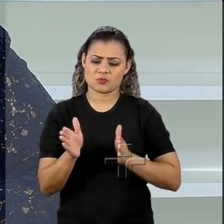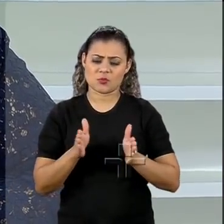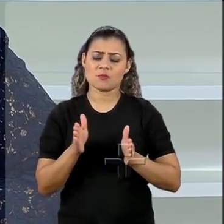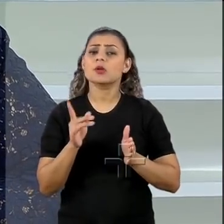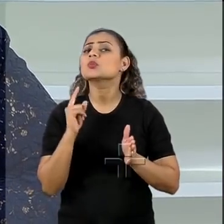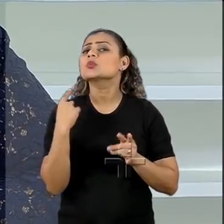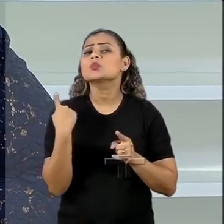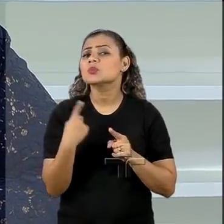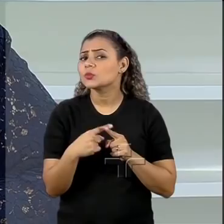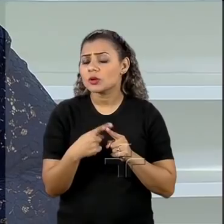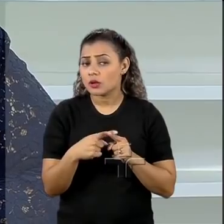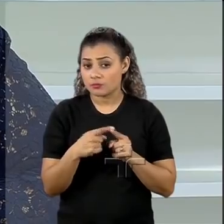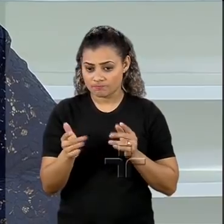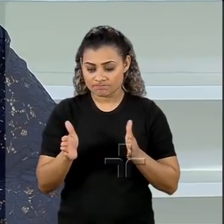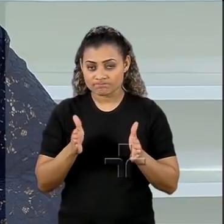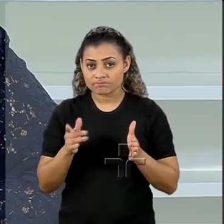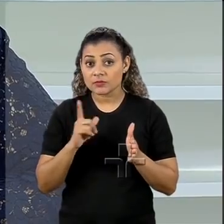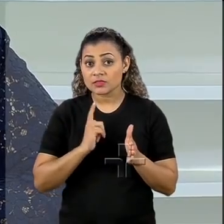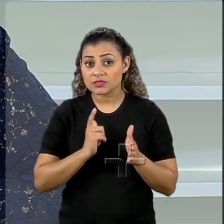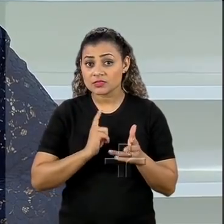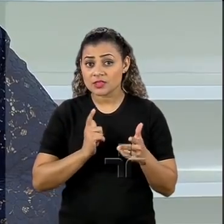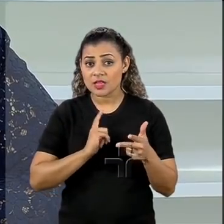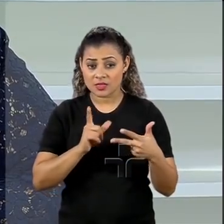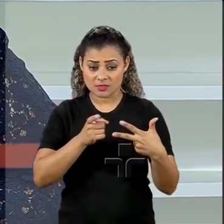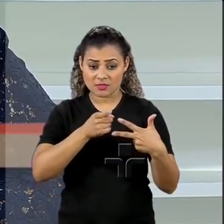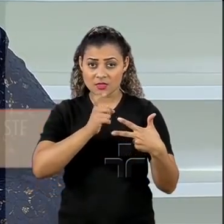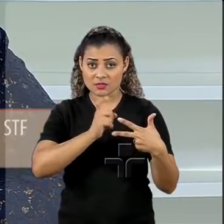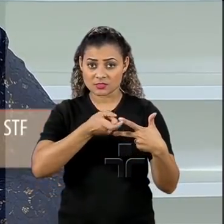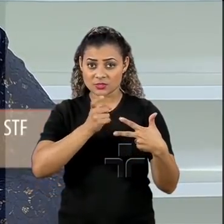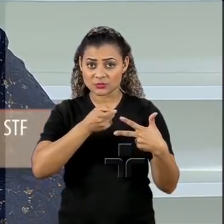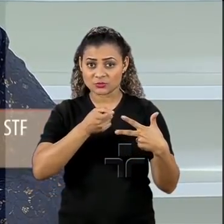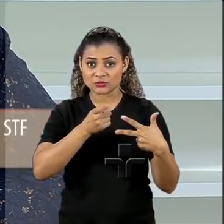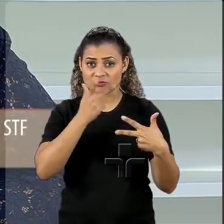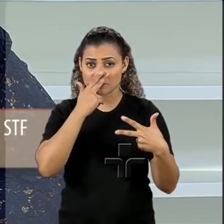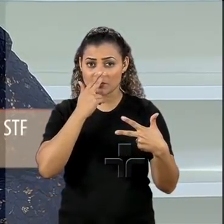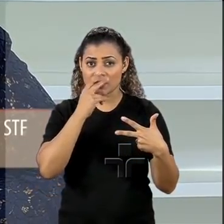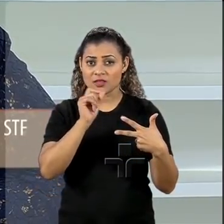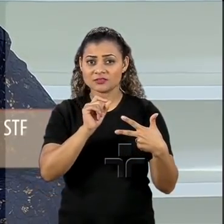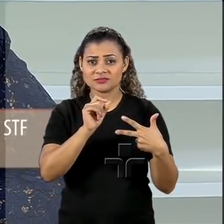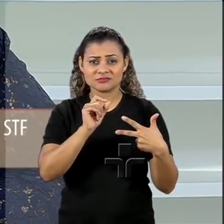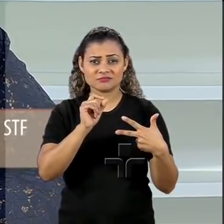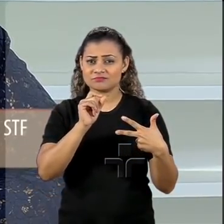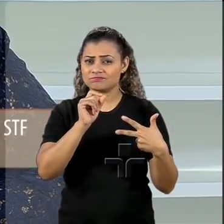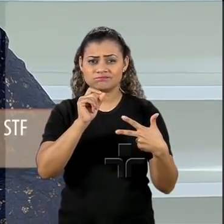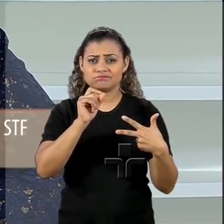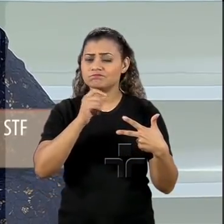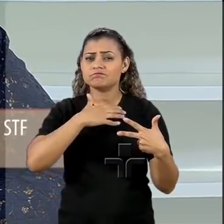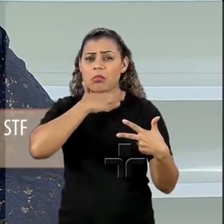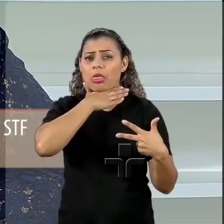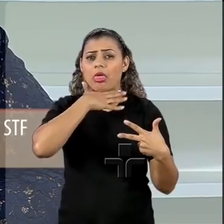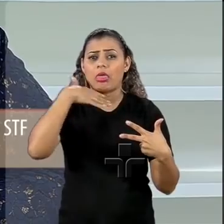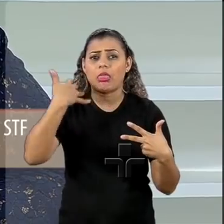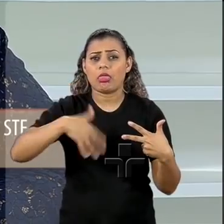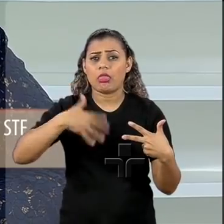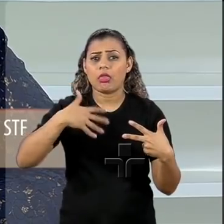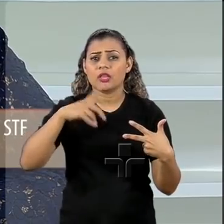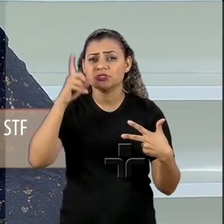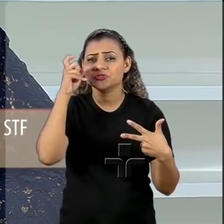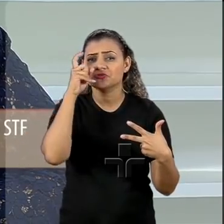nós temos um executivo que está entrincheirado, numa dificuldade